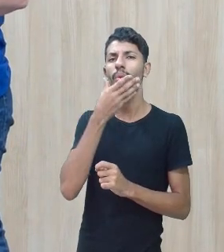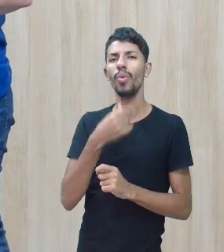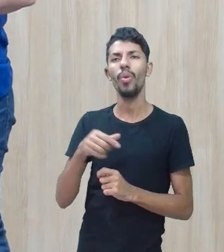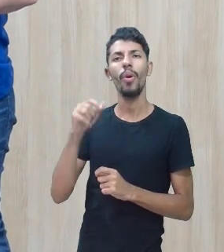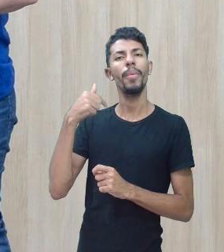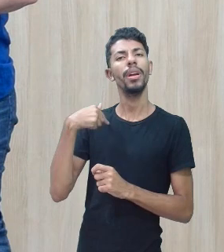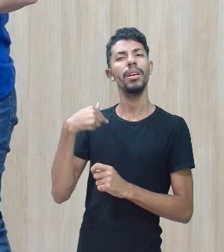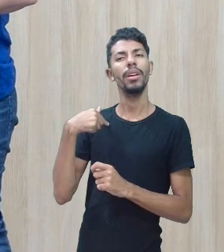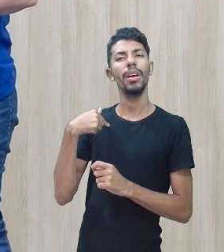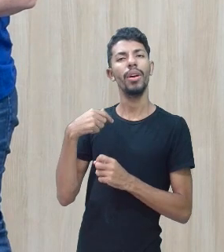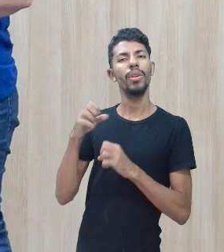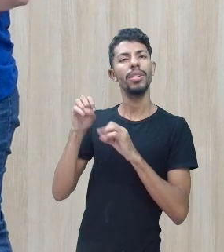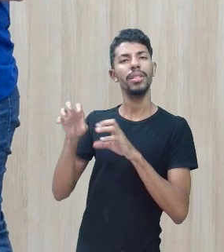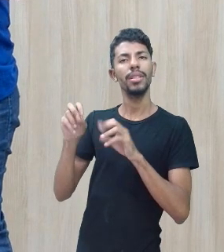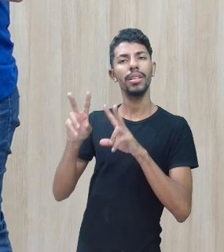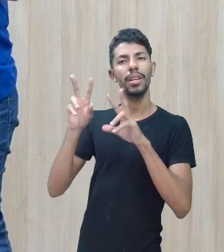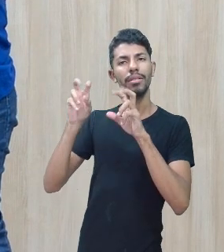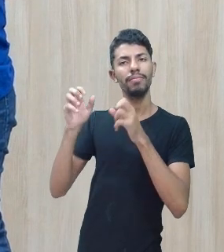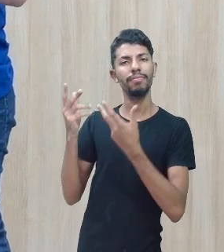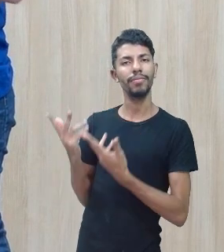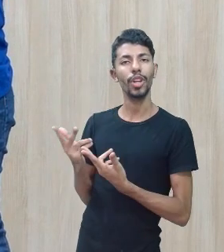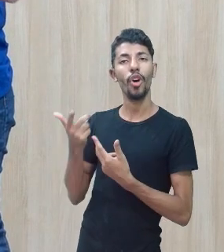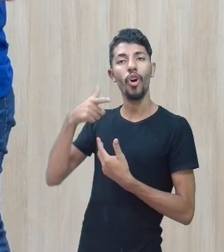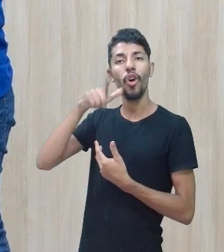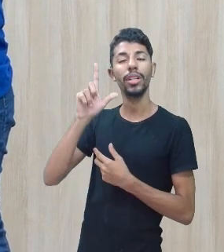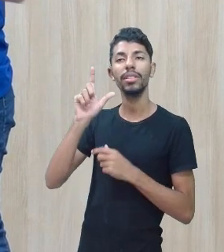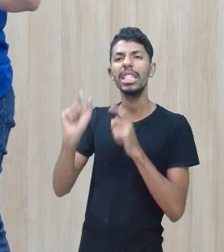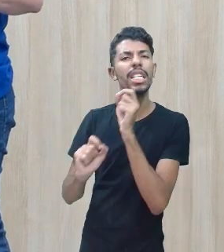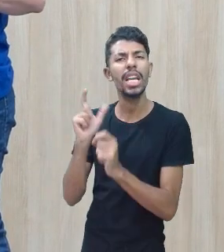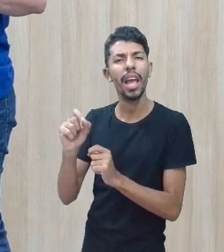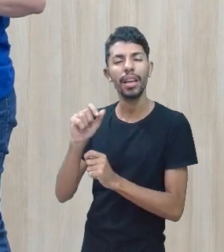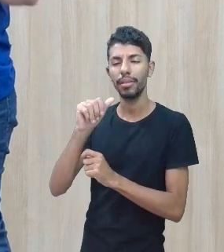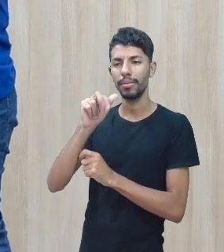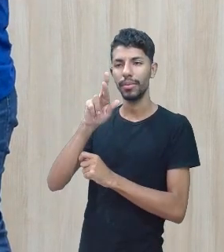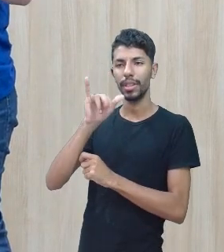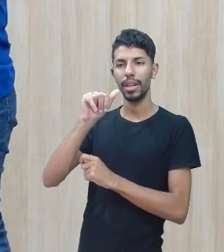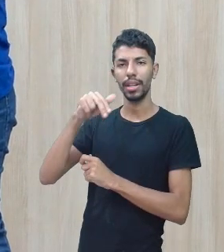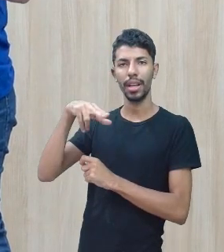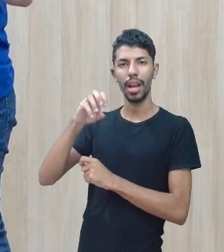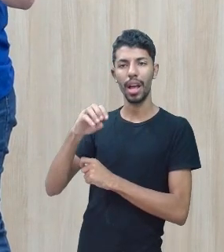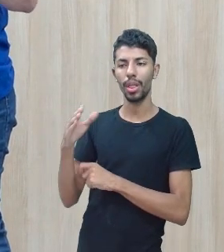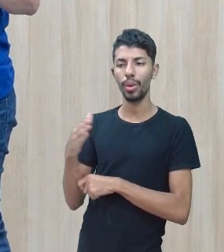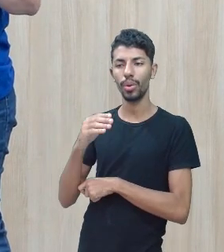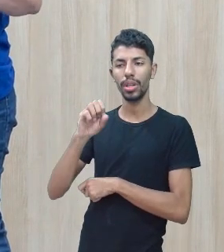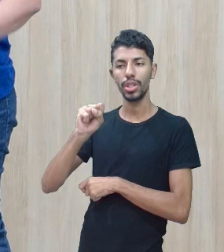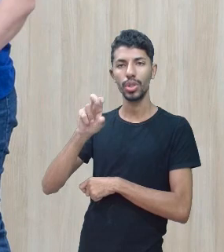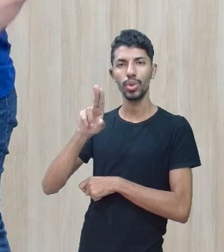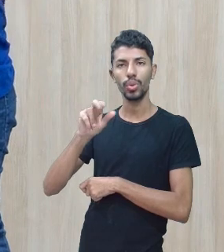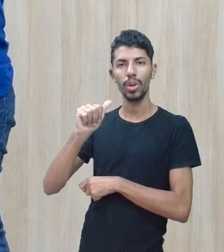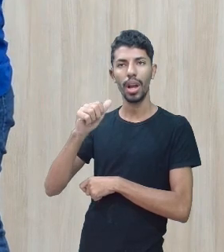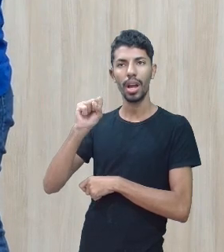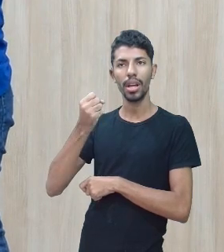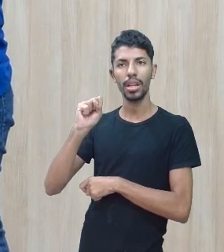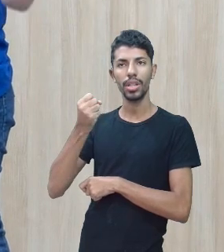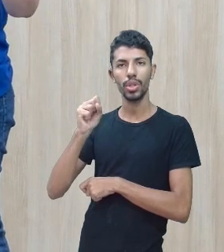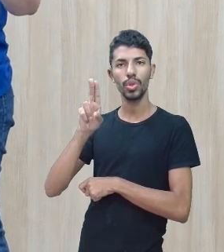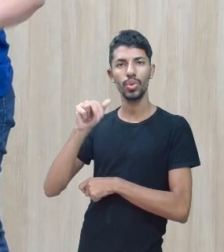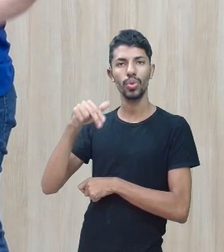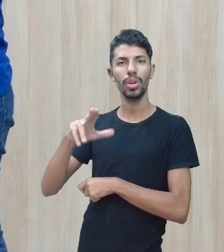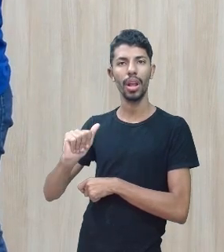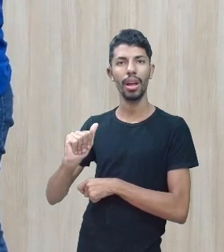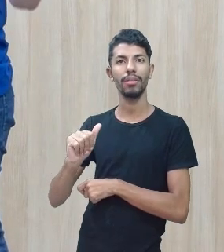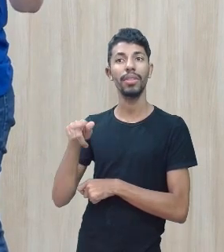Ariano Suassuna. Né? Ele sempre falava isso, que cada texto que ele escrevia, ele